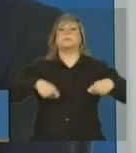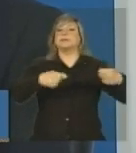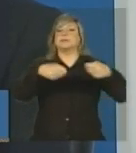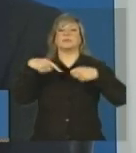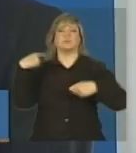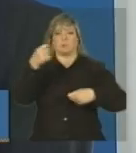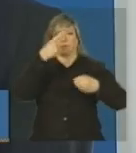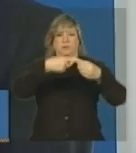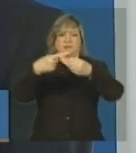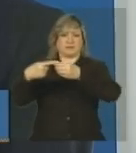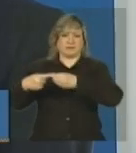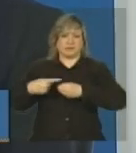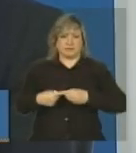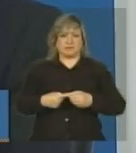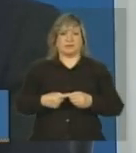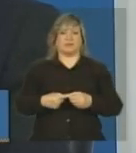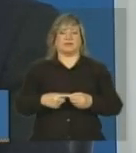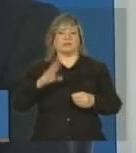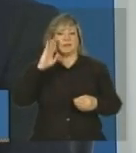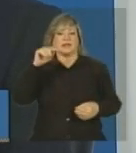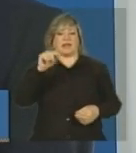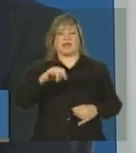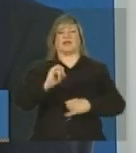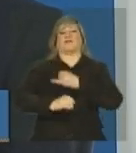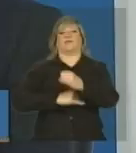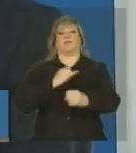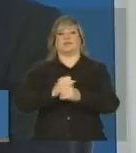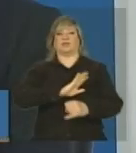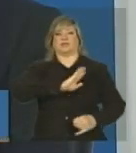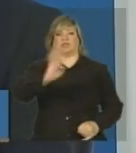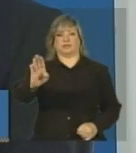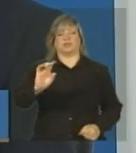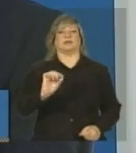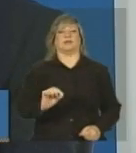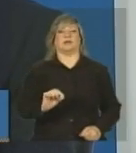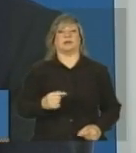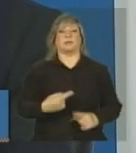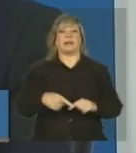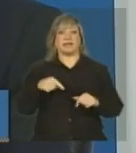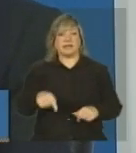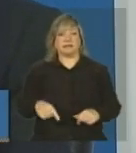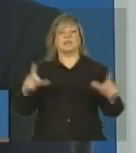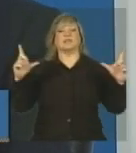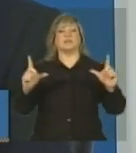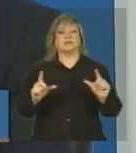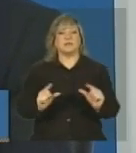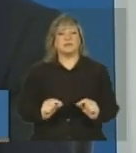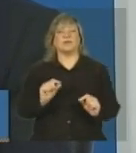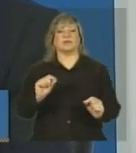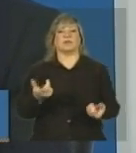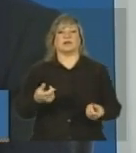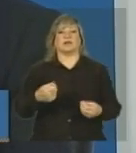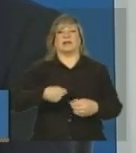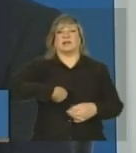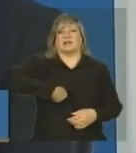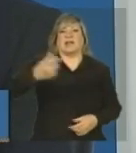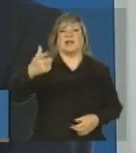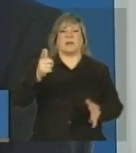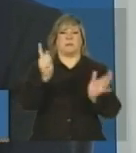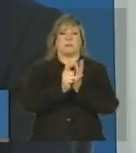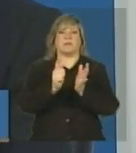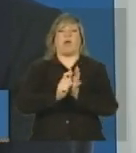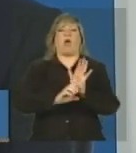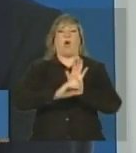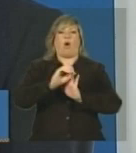aos municípios via sistema informatizado. Então, a gente nesse processo elimina esse envio de ofícios, essa troca